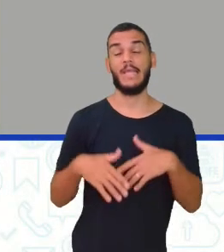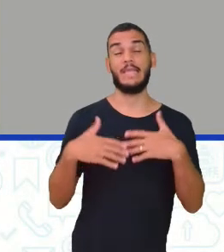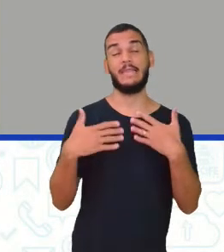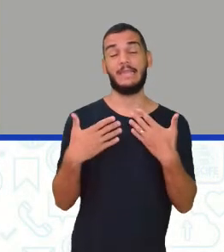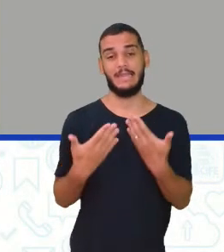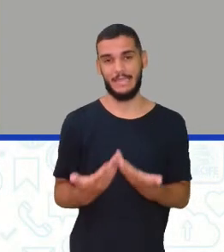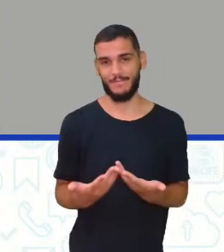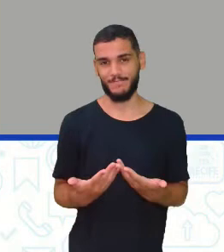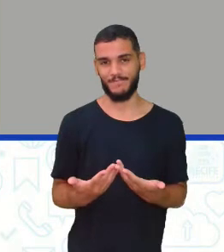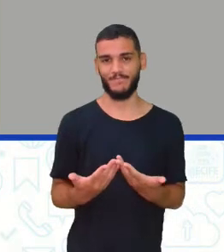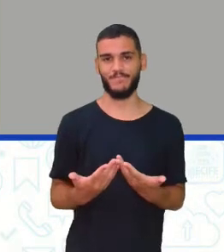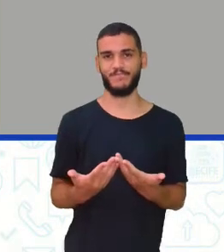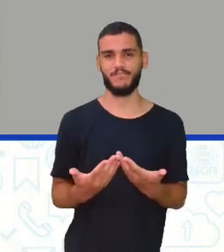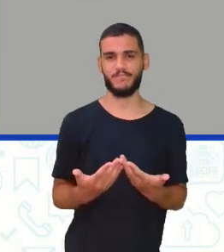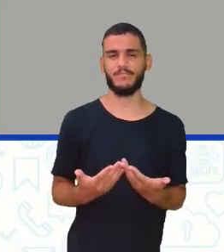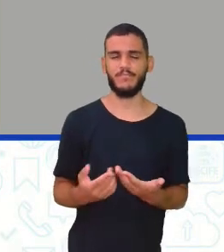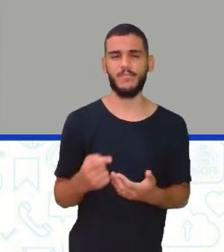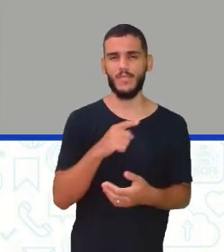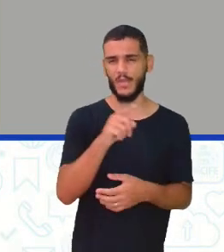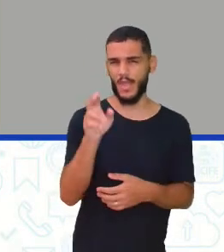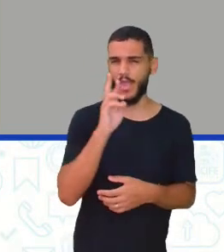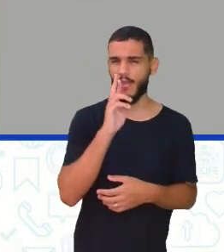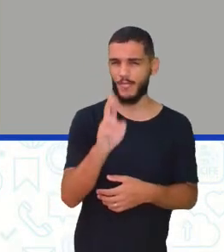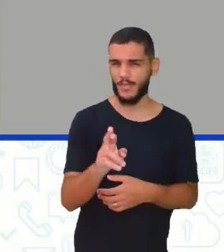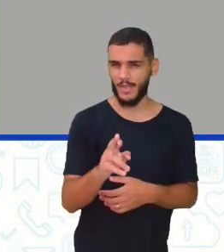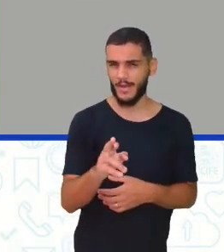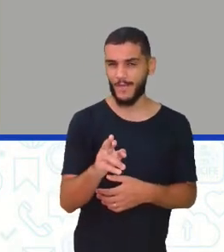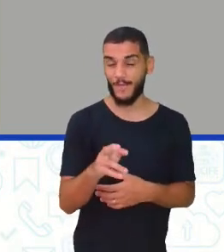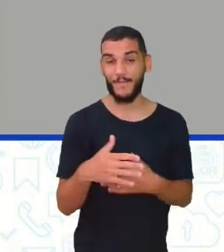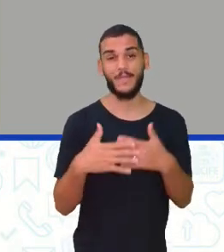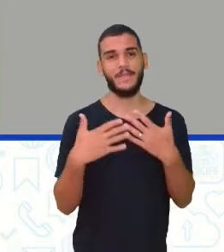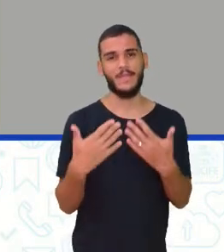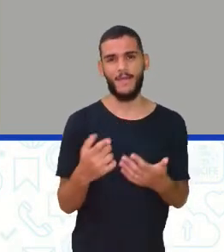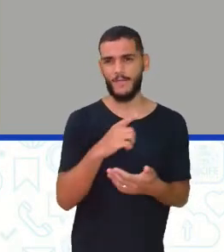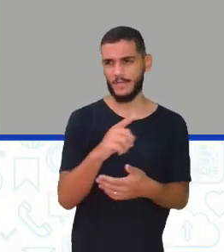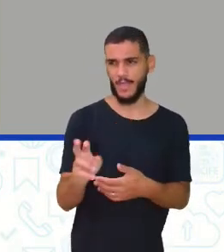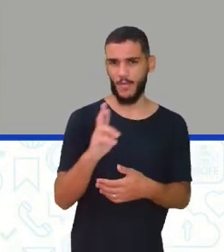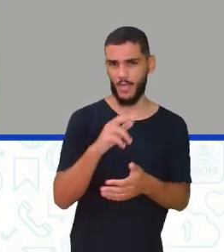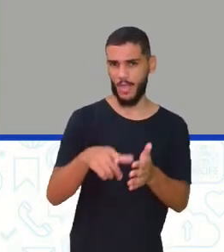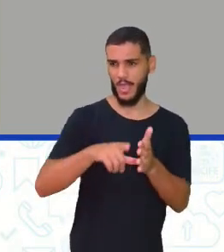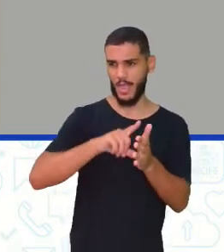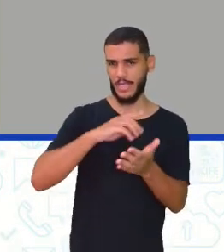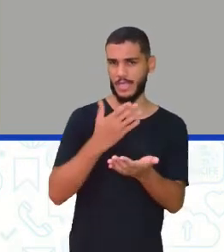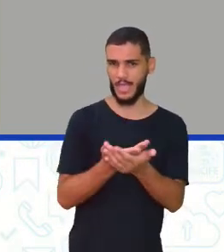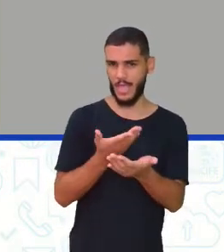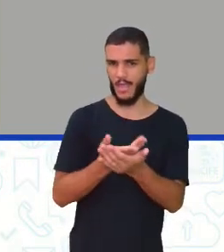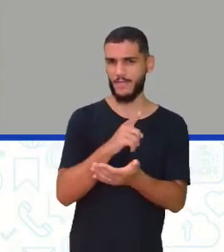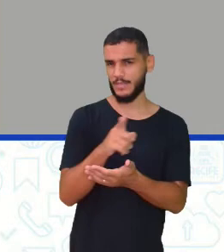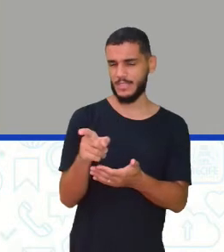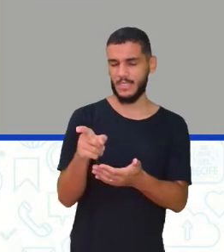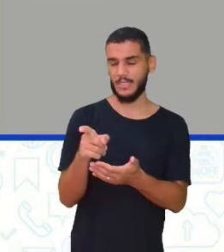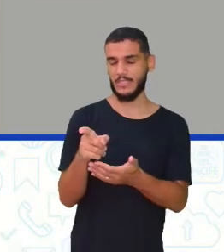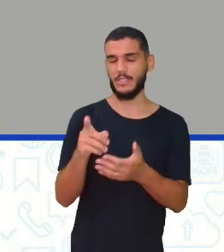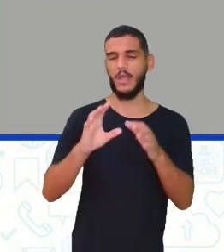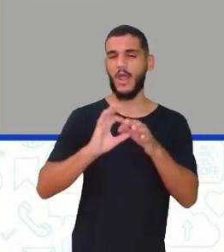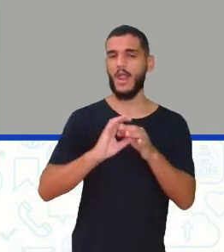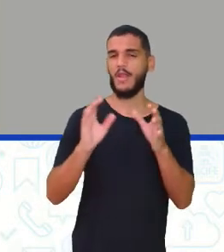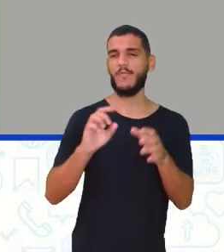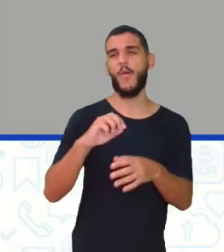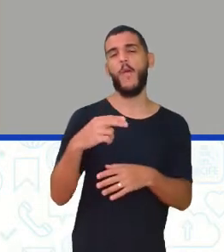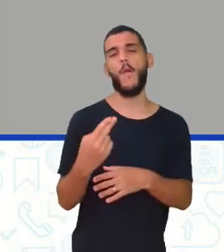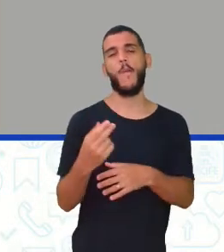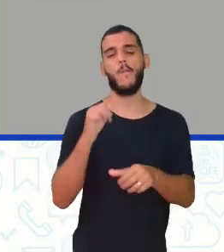Será que vocês responderam, o que vocês responderam antes da aula, vocês estão deixando aí, ou